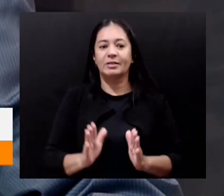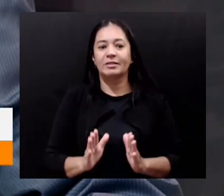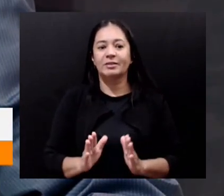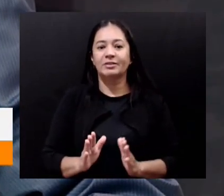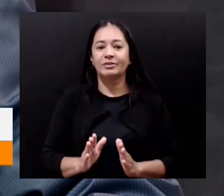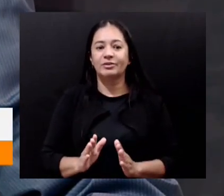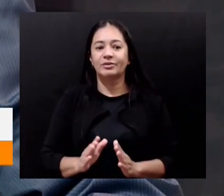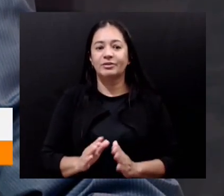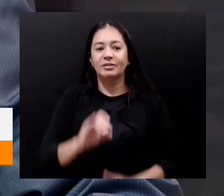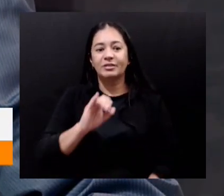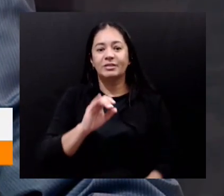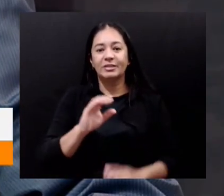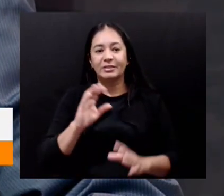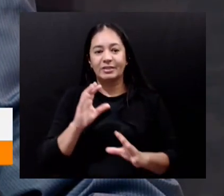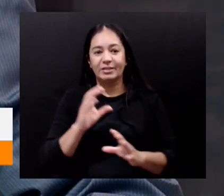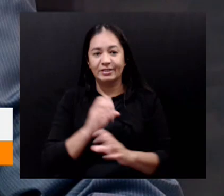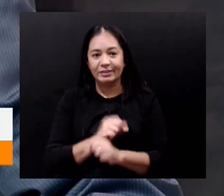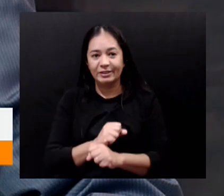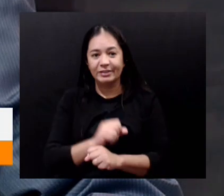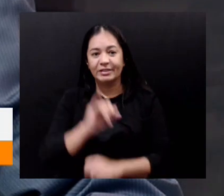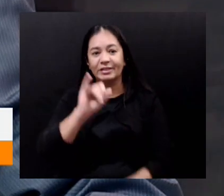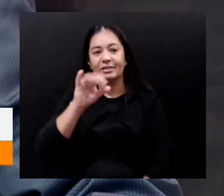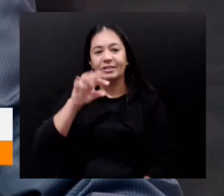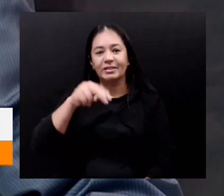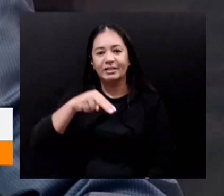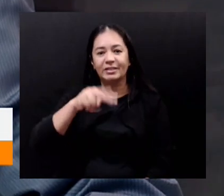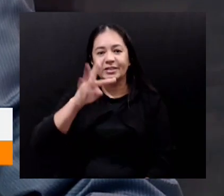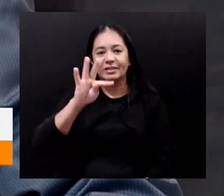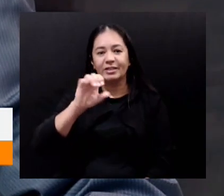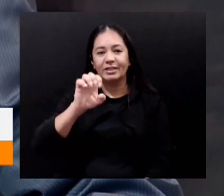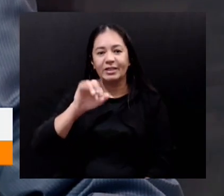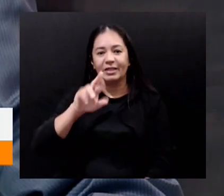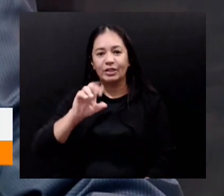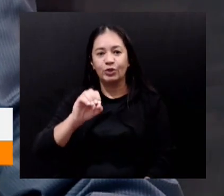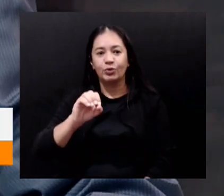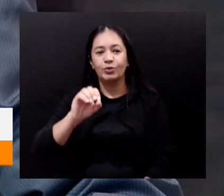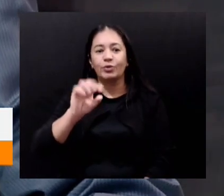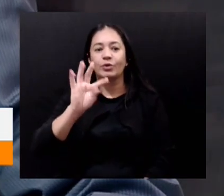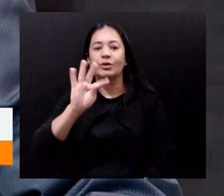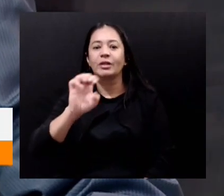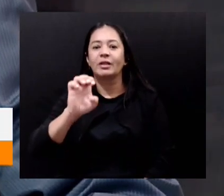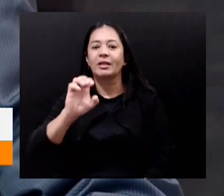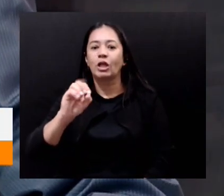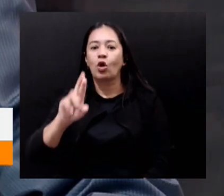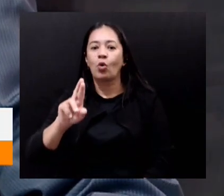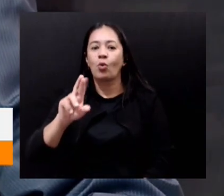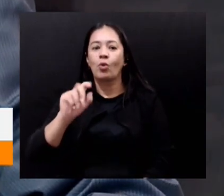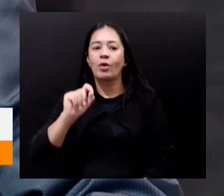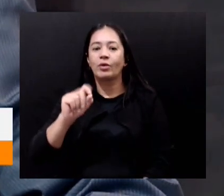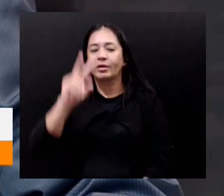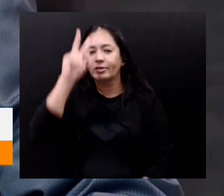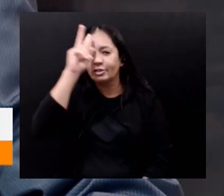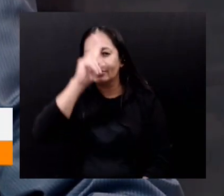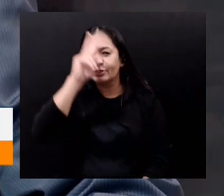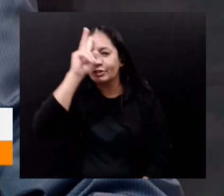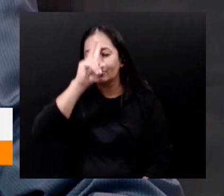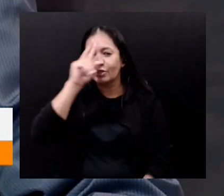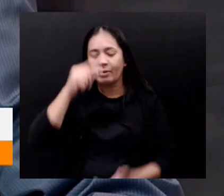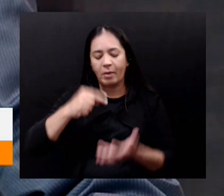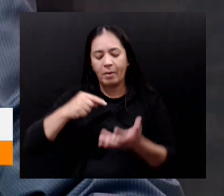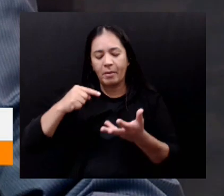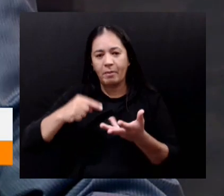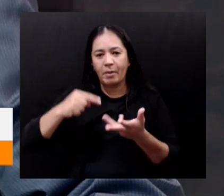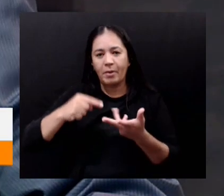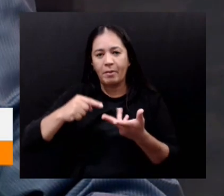breve relato, são 2 certidões aqui no Brasil. Inteiro teor é a historinha contada. No tal dia se apresentou diante de mim fulano dizendo que ontem nasceu